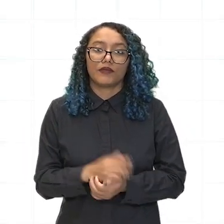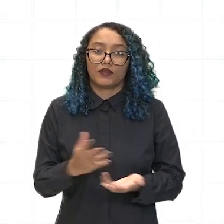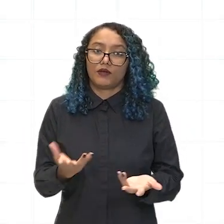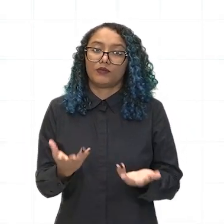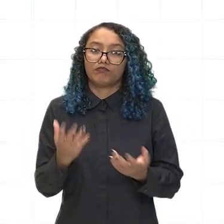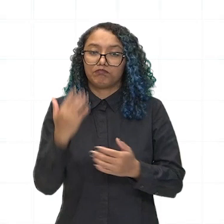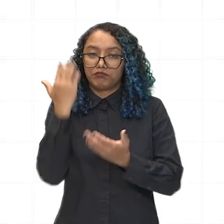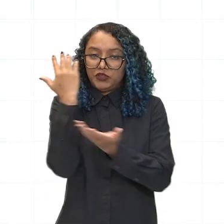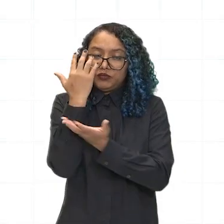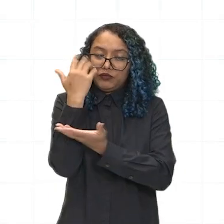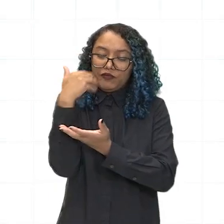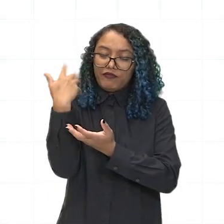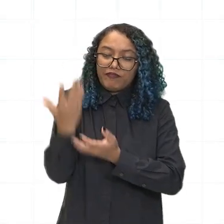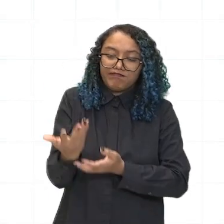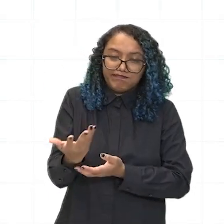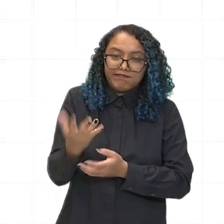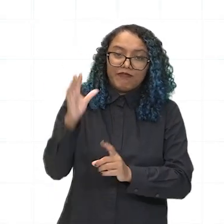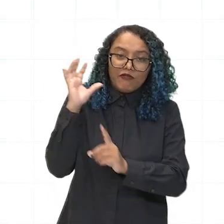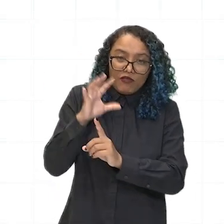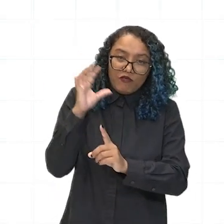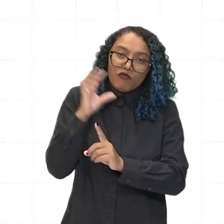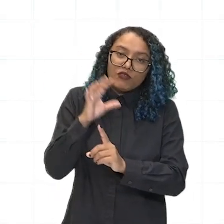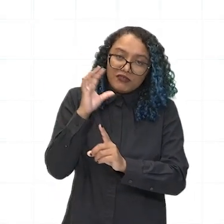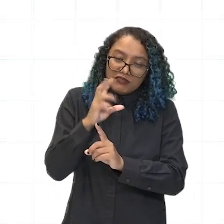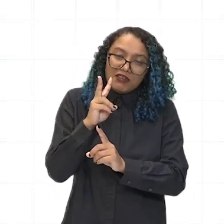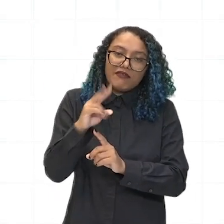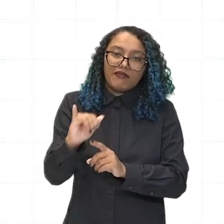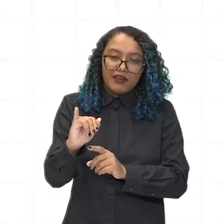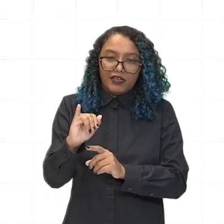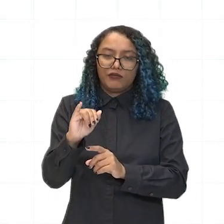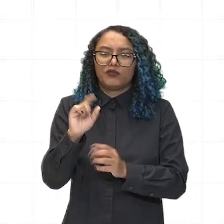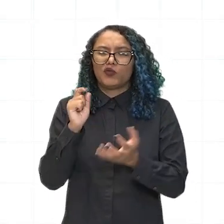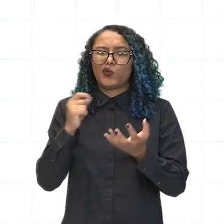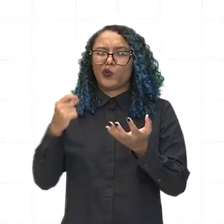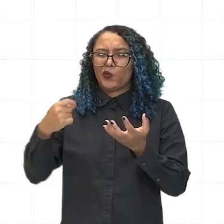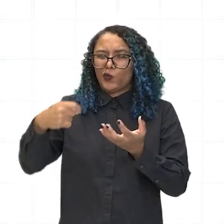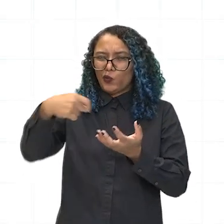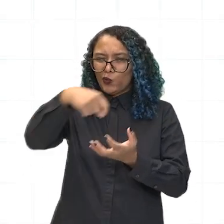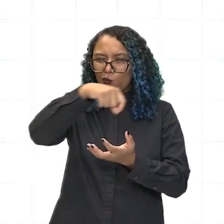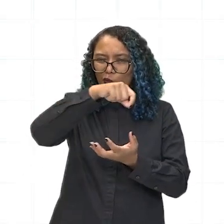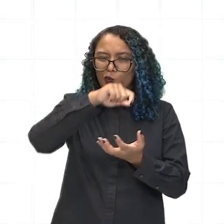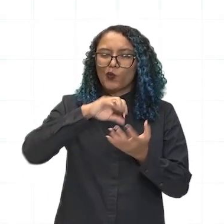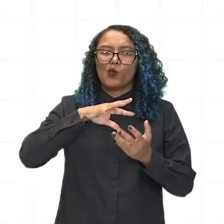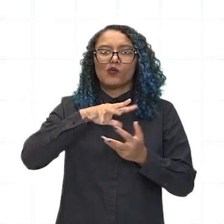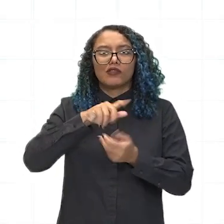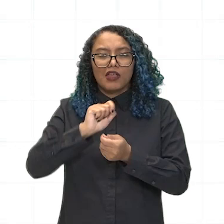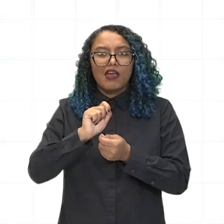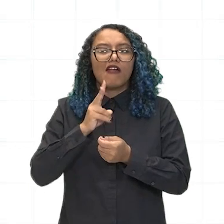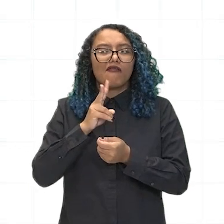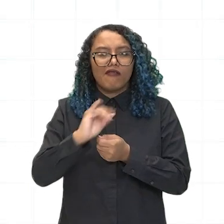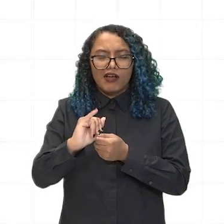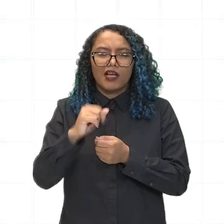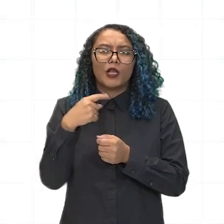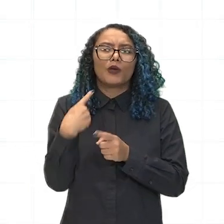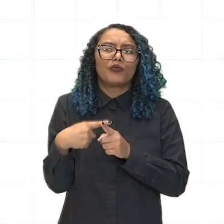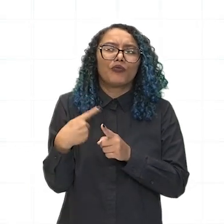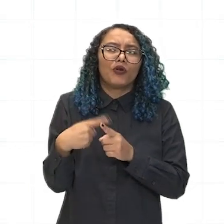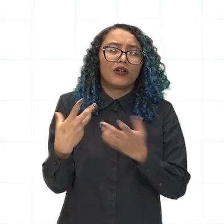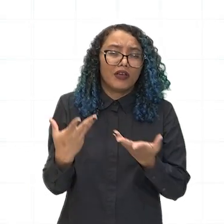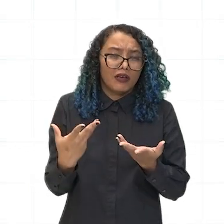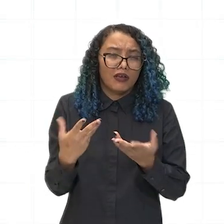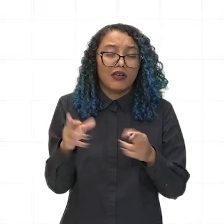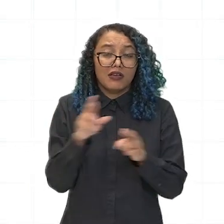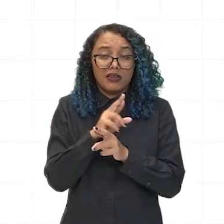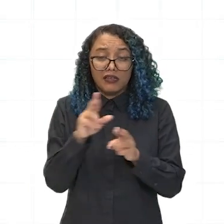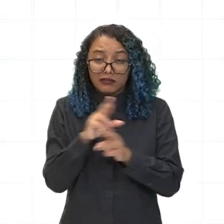nesse clima ao longo de todo o planeta Terra, né, no globo terrestre, porque ele está